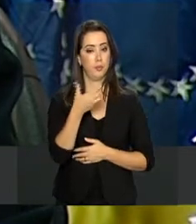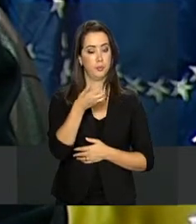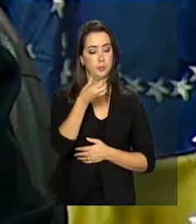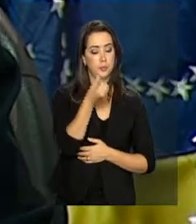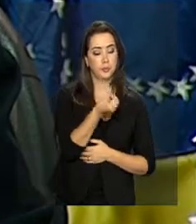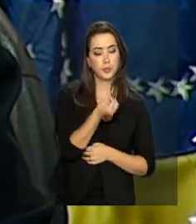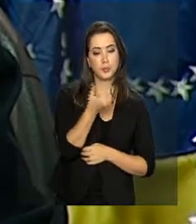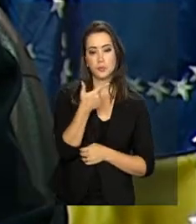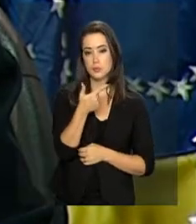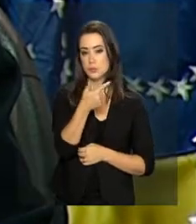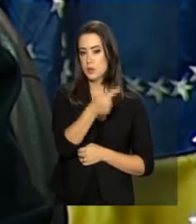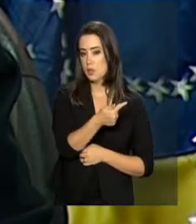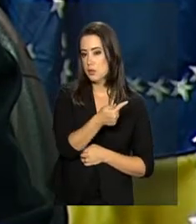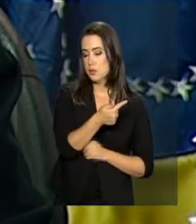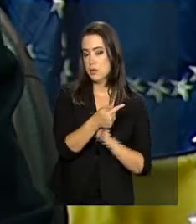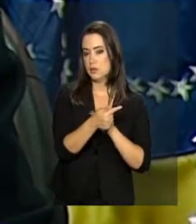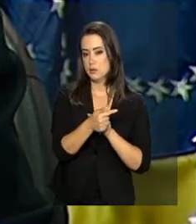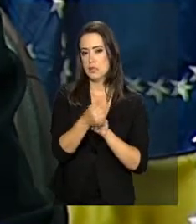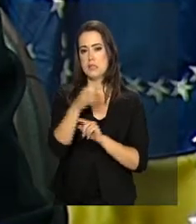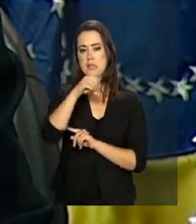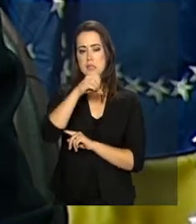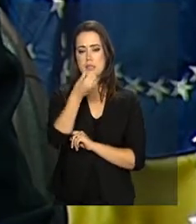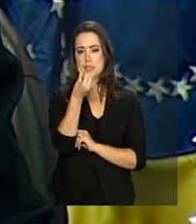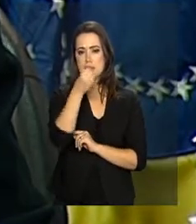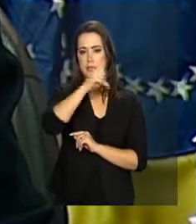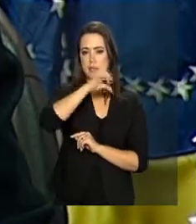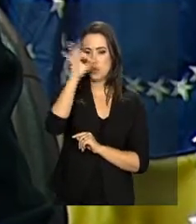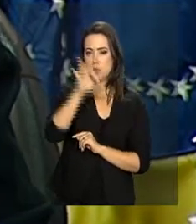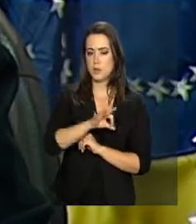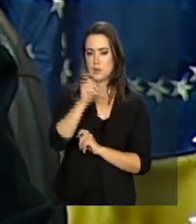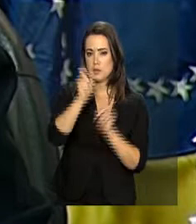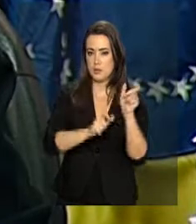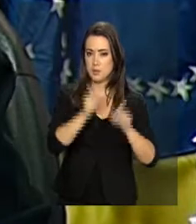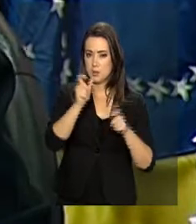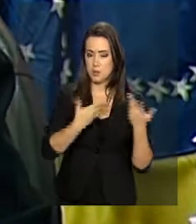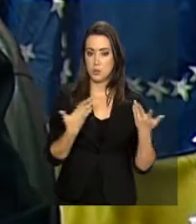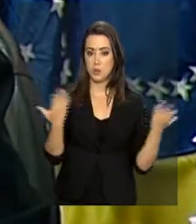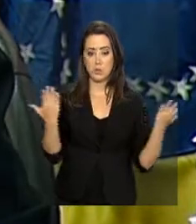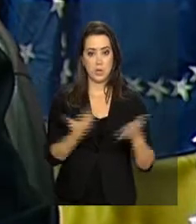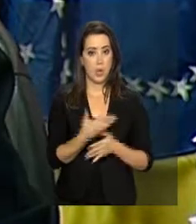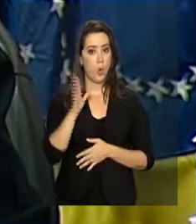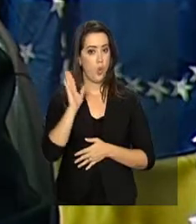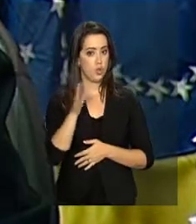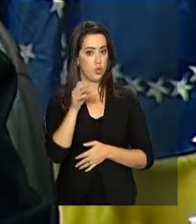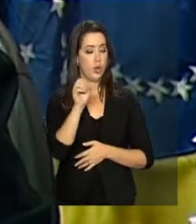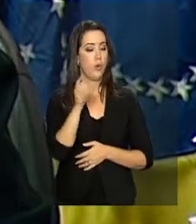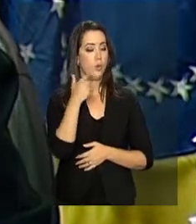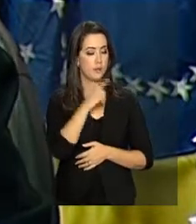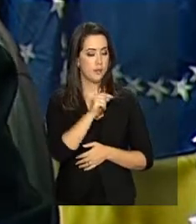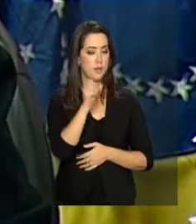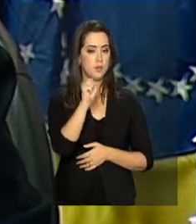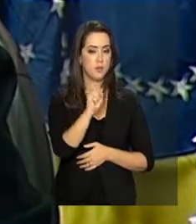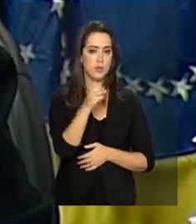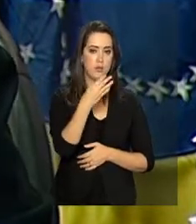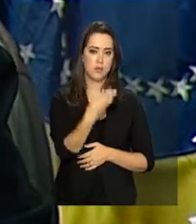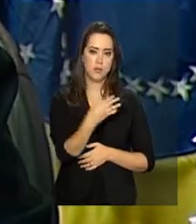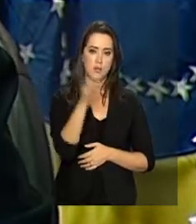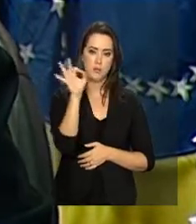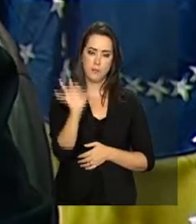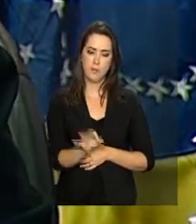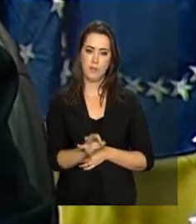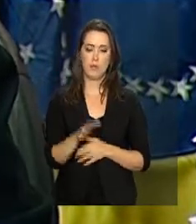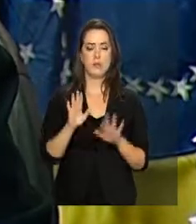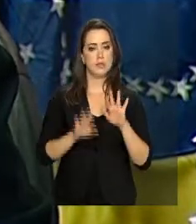de 69% das pessoas diagnosticadas para 84 por quem